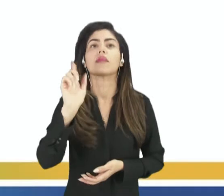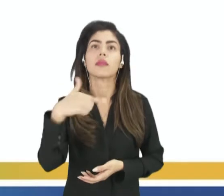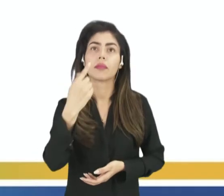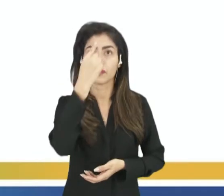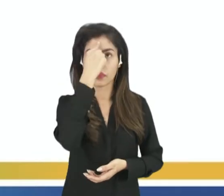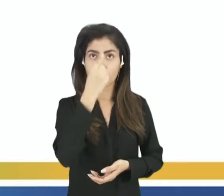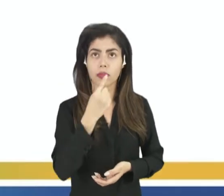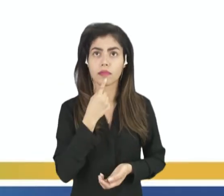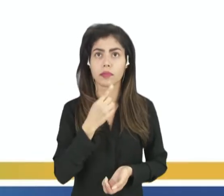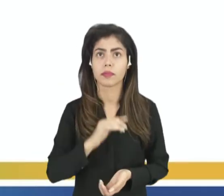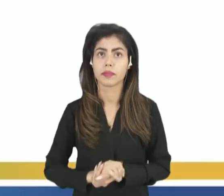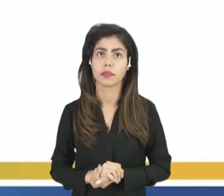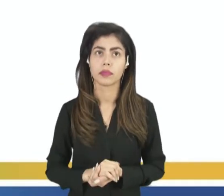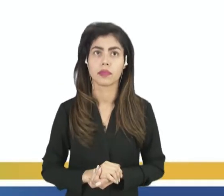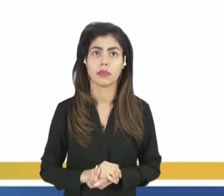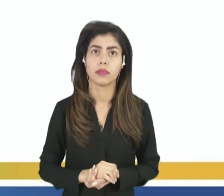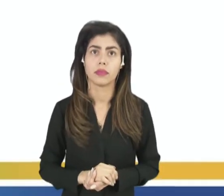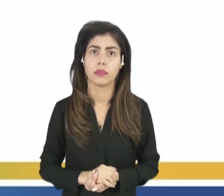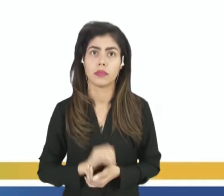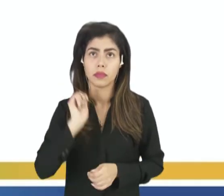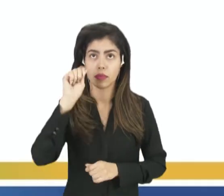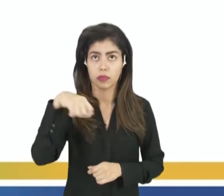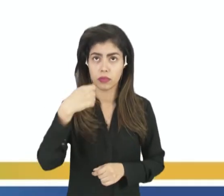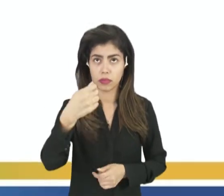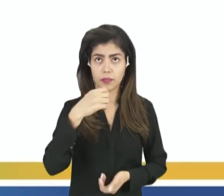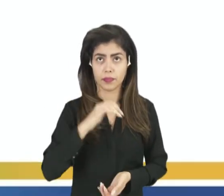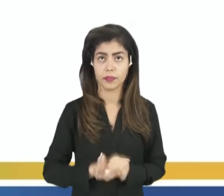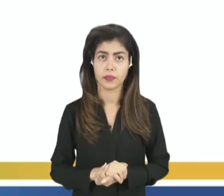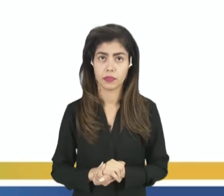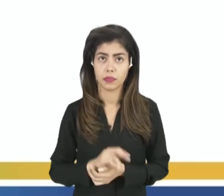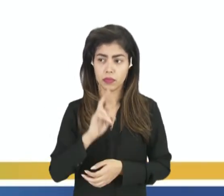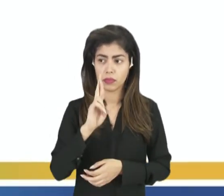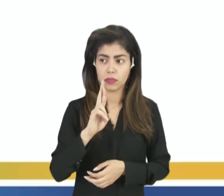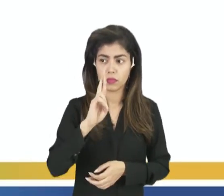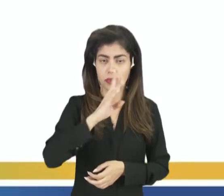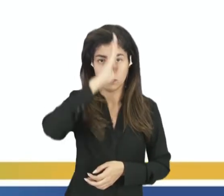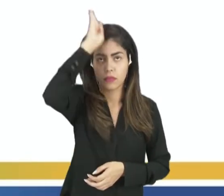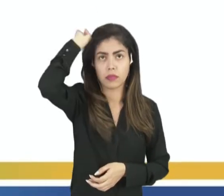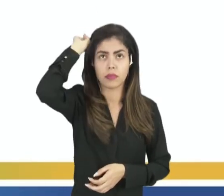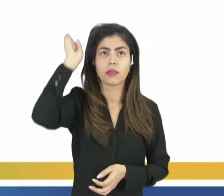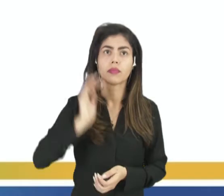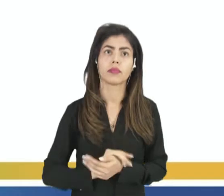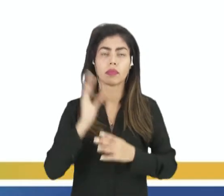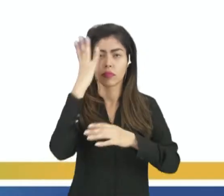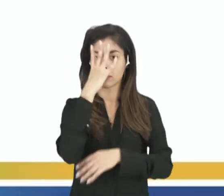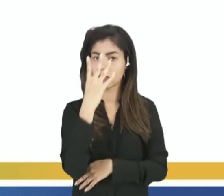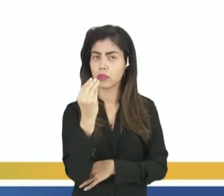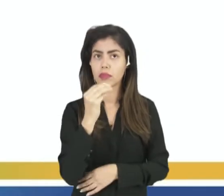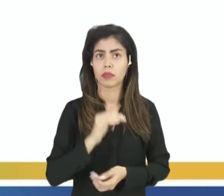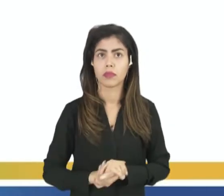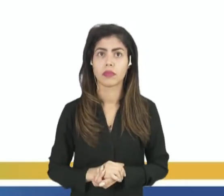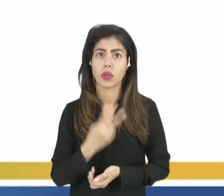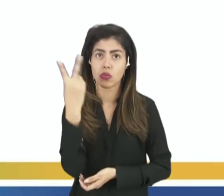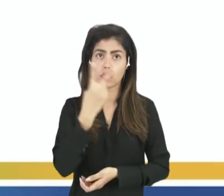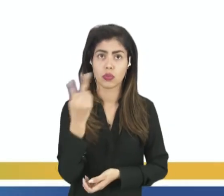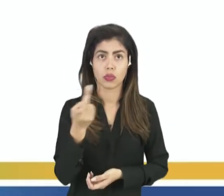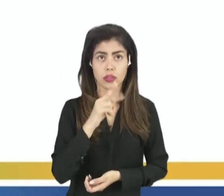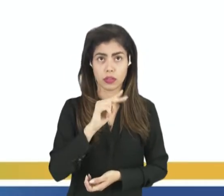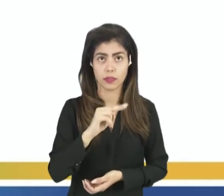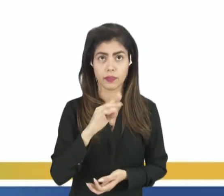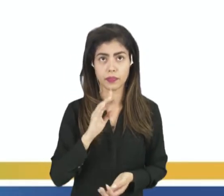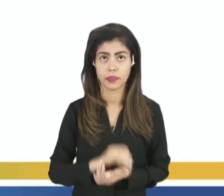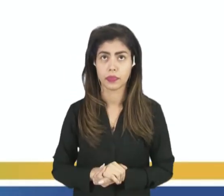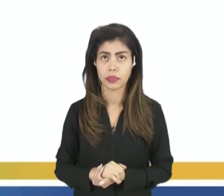outra imagem ali, vejam, né, esse foi o símbolo de Roma, né, da loba, que alimentou os dois